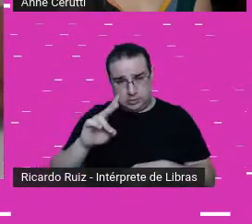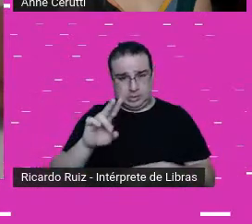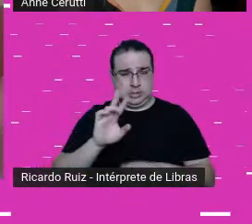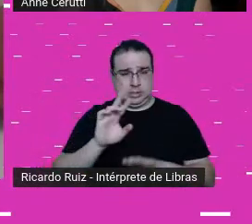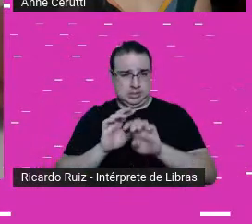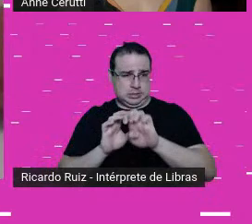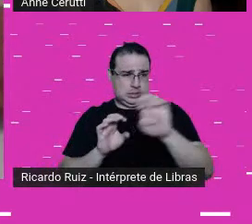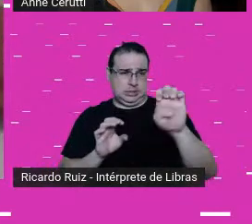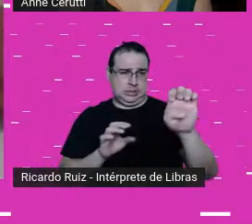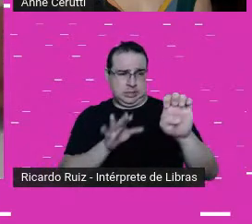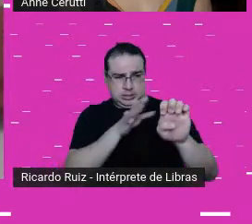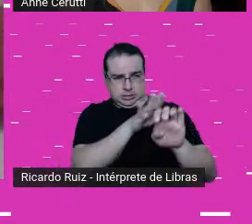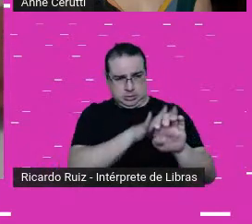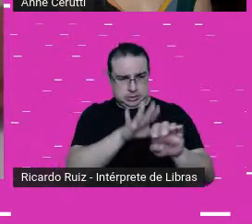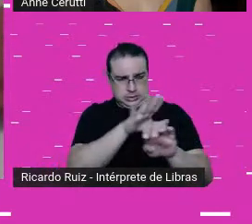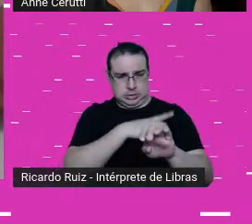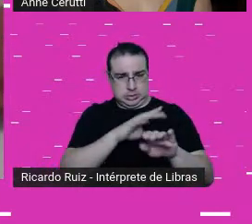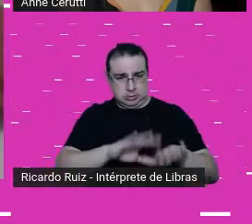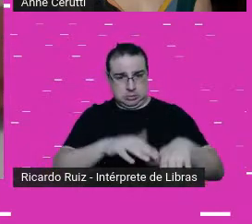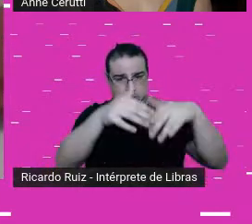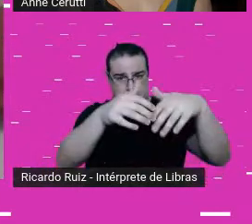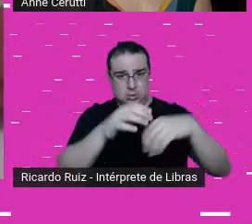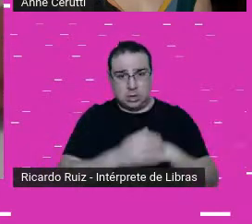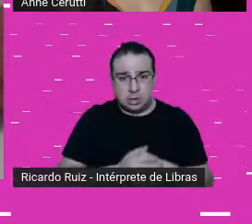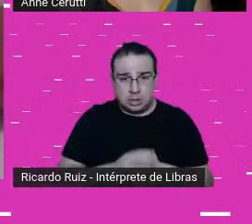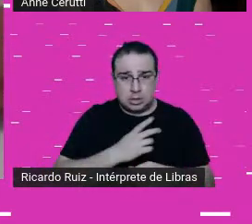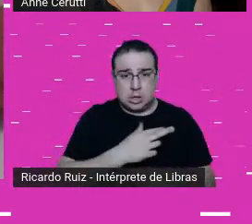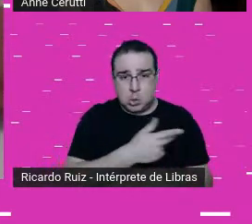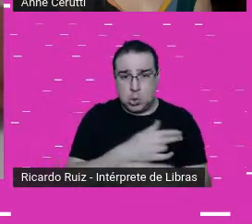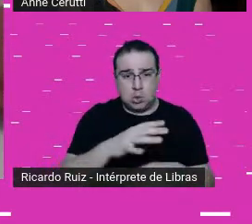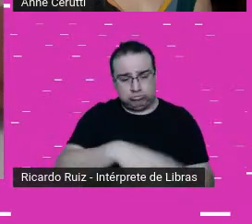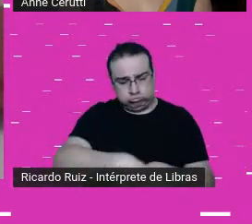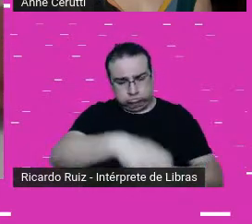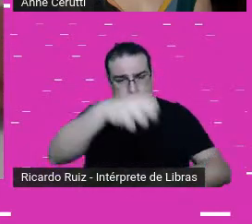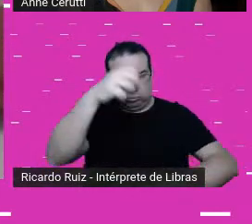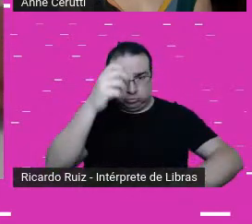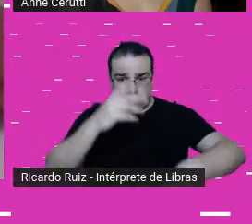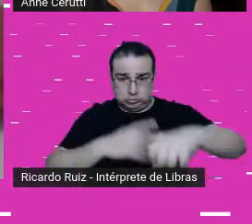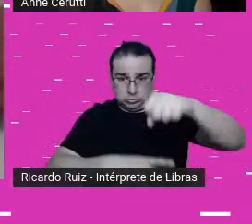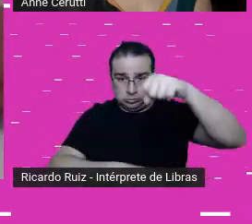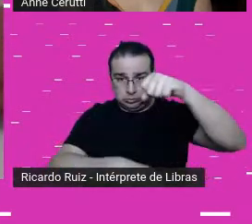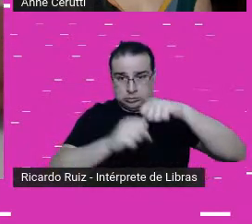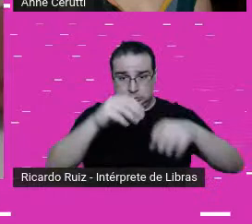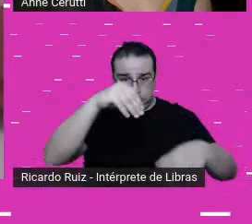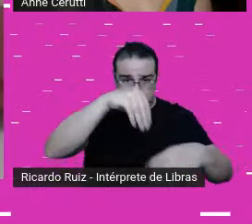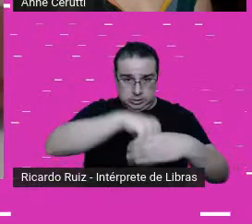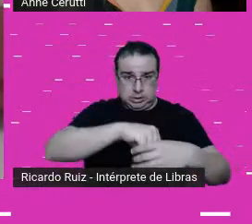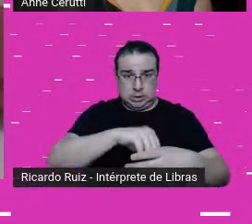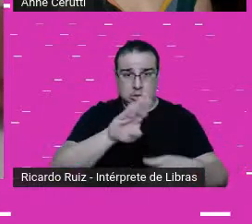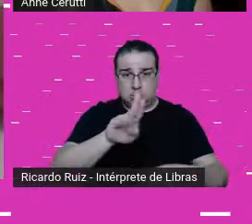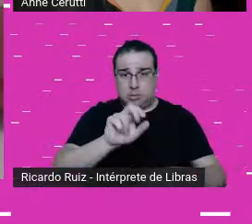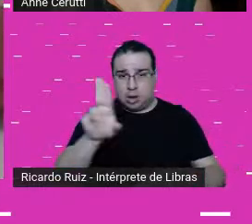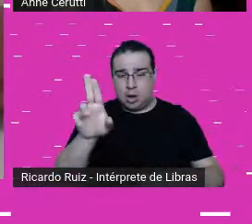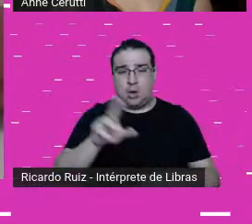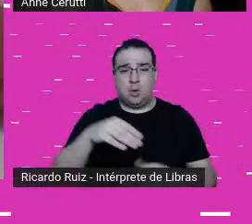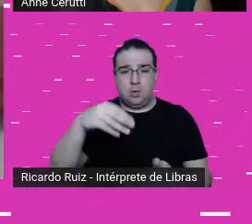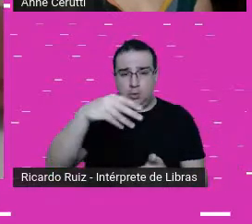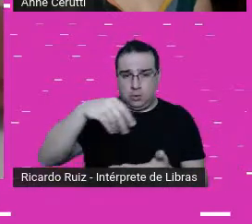esquerdo, e que esse baú era aberto e coisas iam saindo de dentro dele, né? As